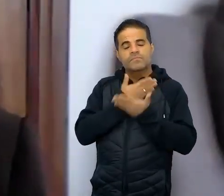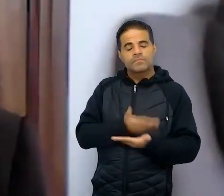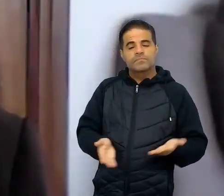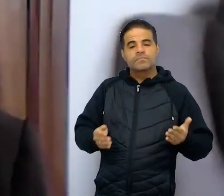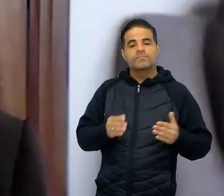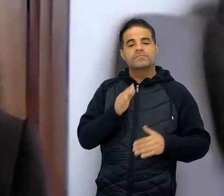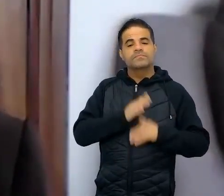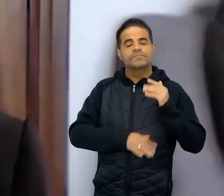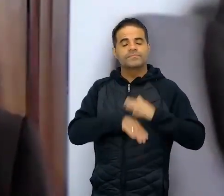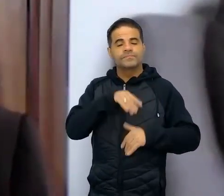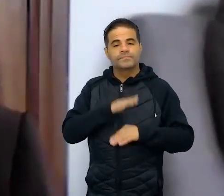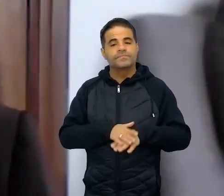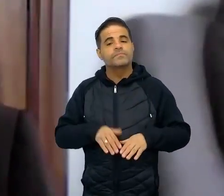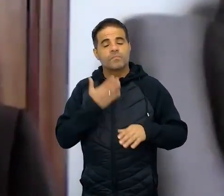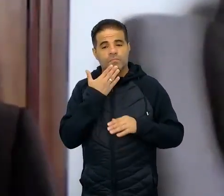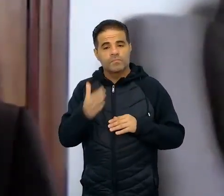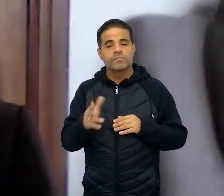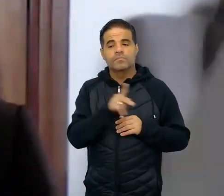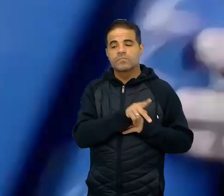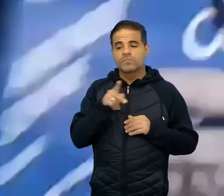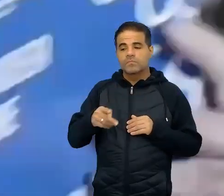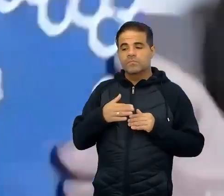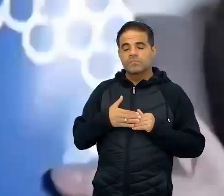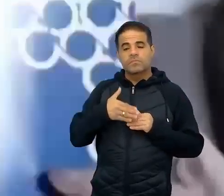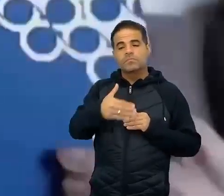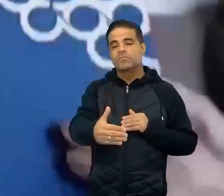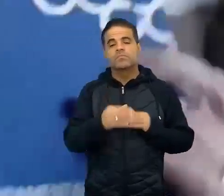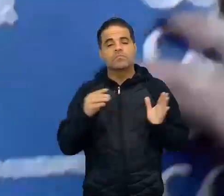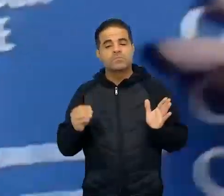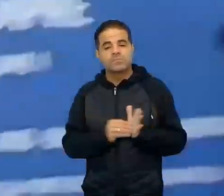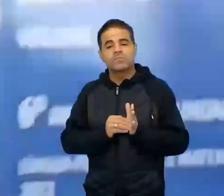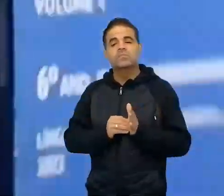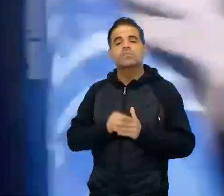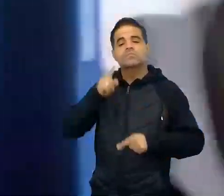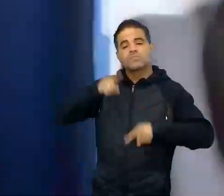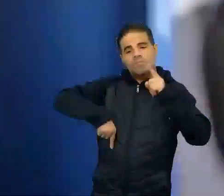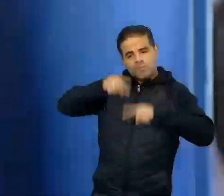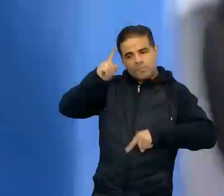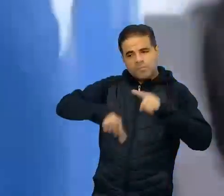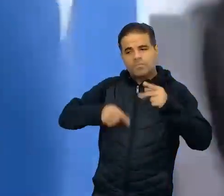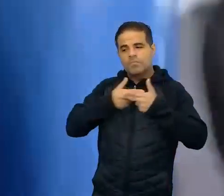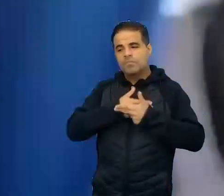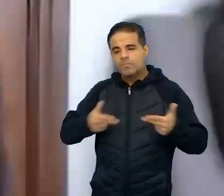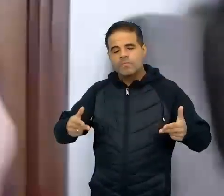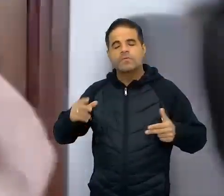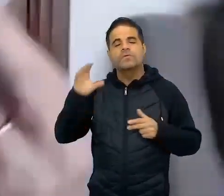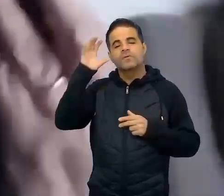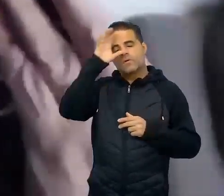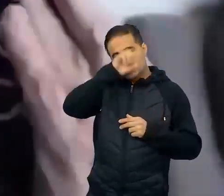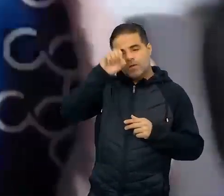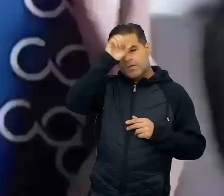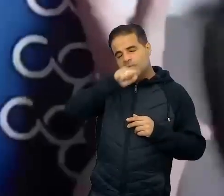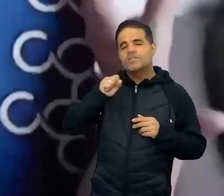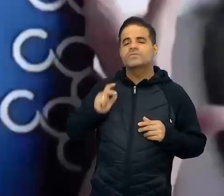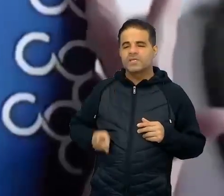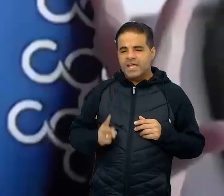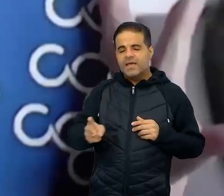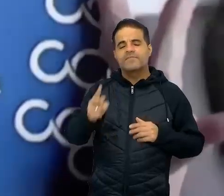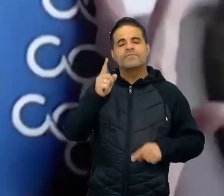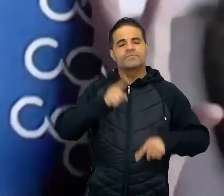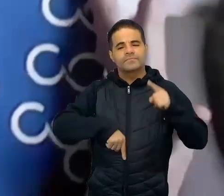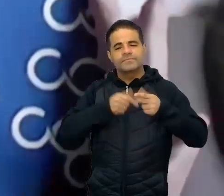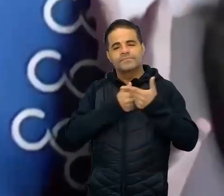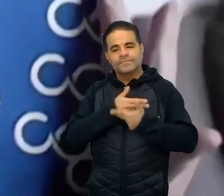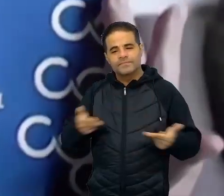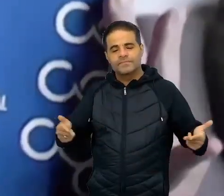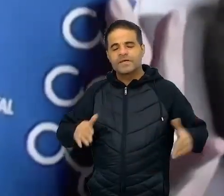pedir para vocês, professores, que buscassem o material do Aprender Sempre, tá?